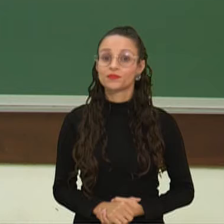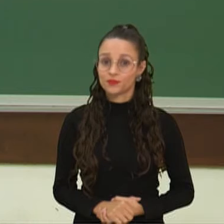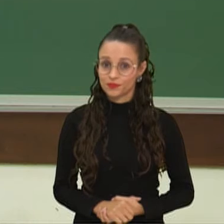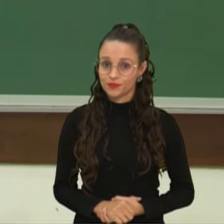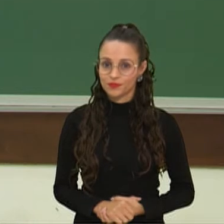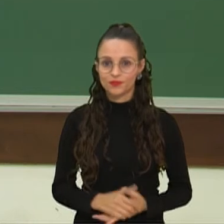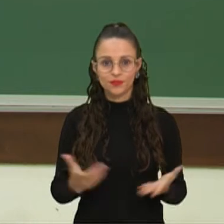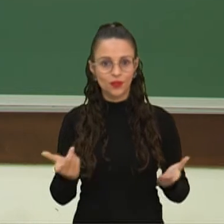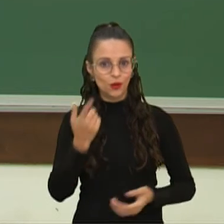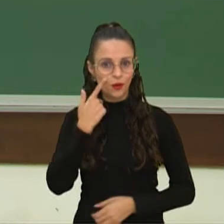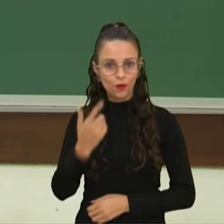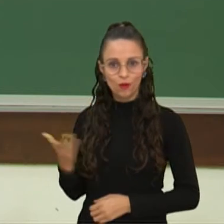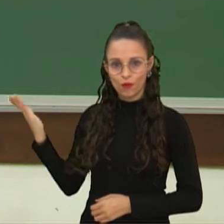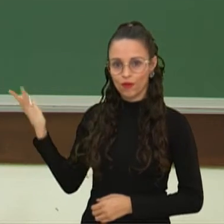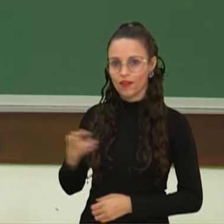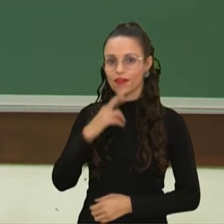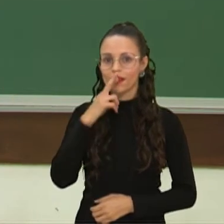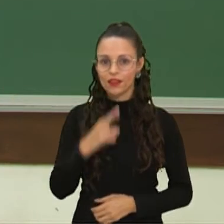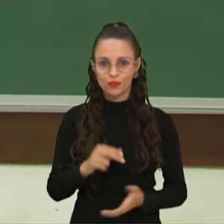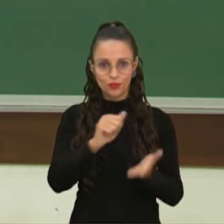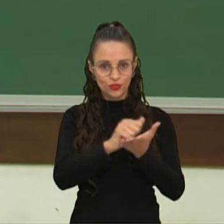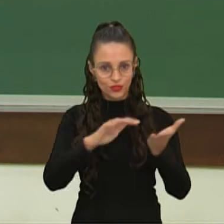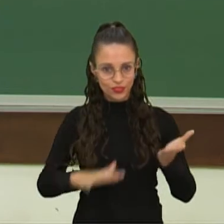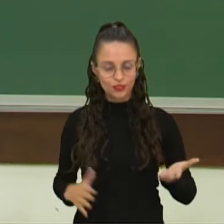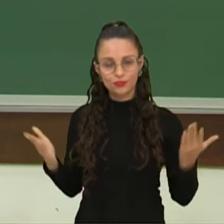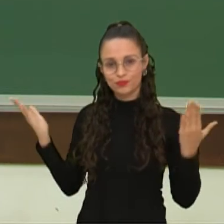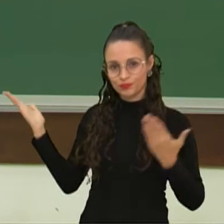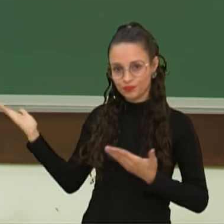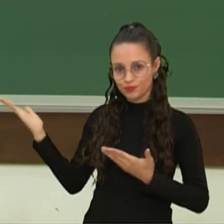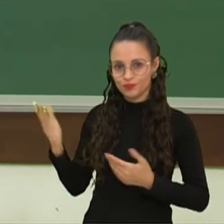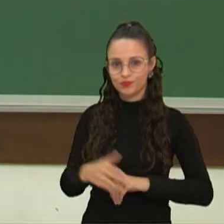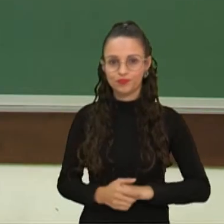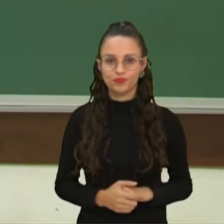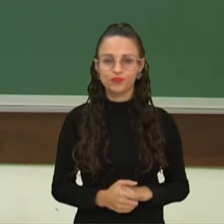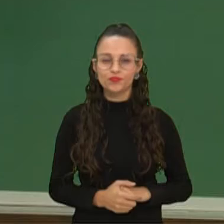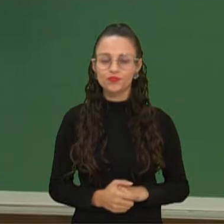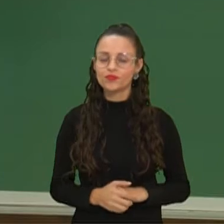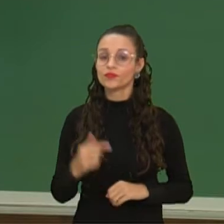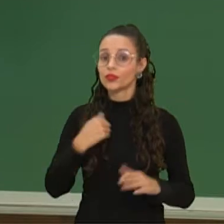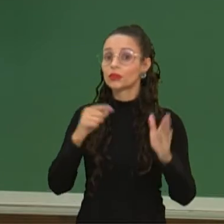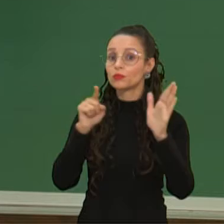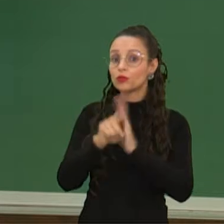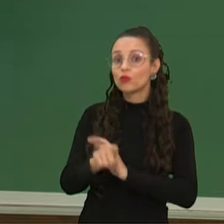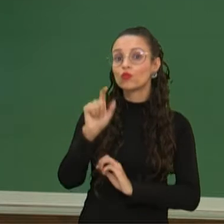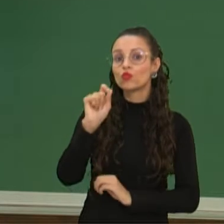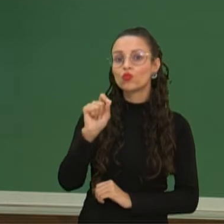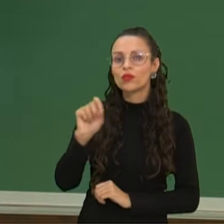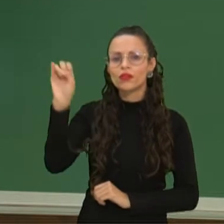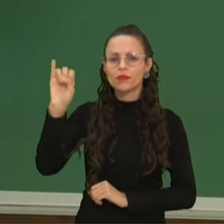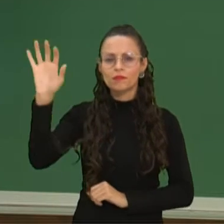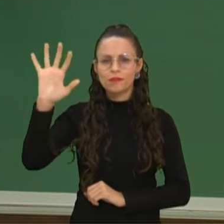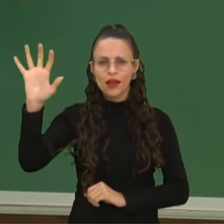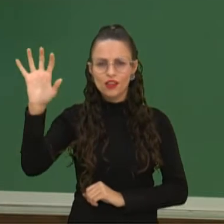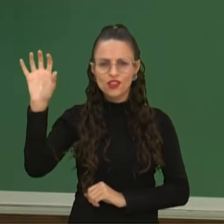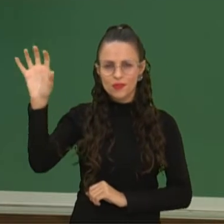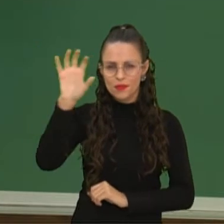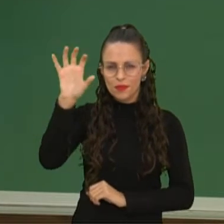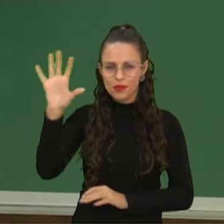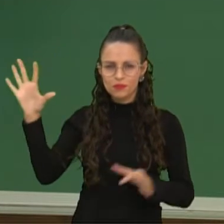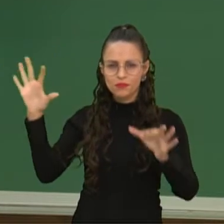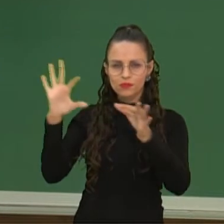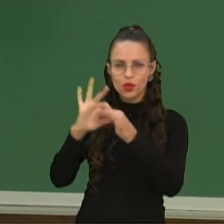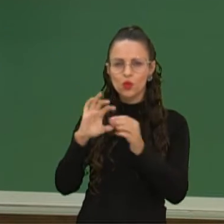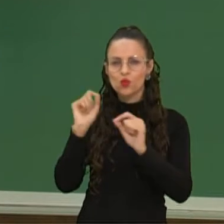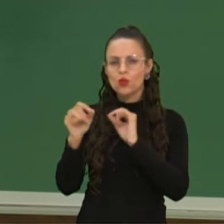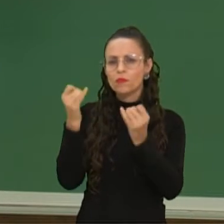Então, as nossas respostas aqui do nosso exercício. Vamos ver aqui, ó. Eu tinha perguntado sobre o que, que aquelas duas imagens aqui, né, o micro-ondas e a aeronave,